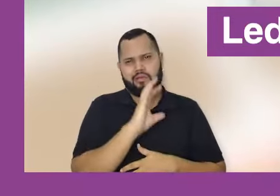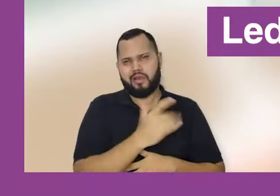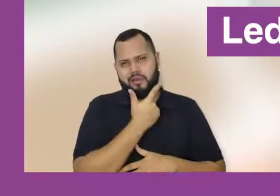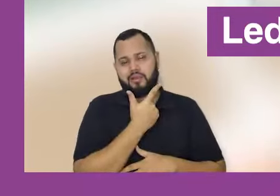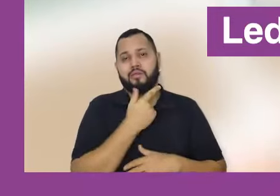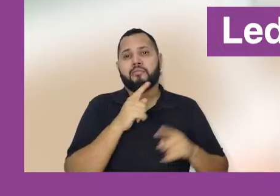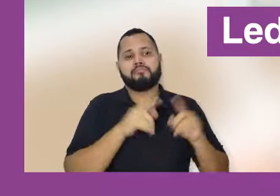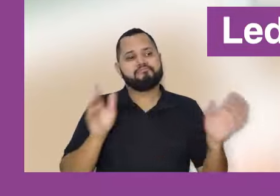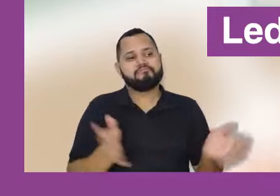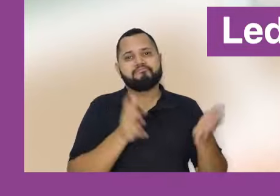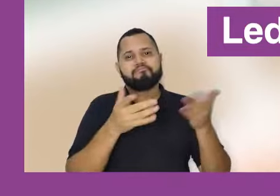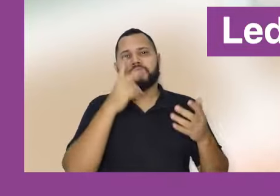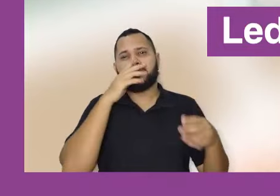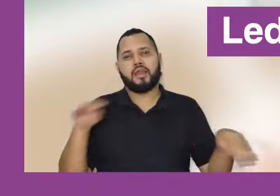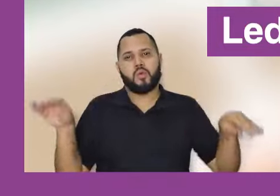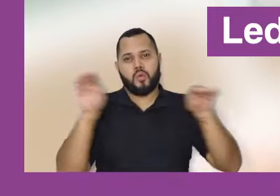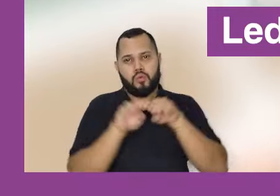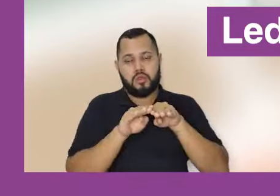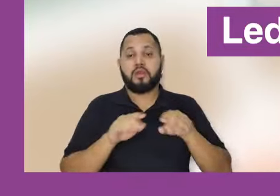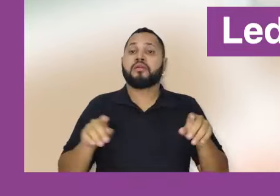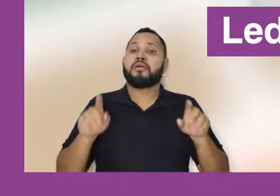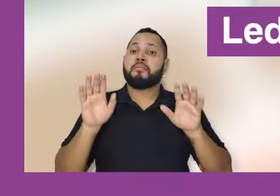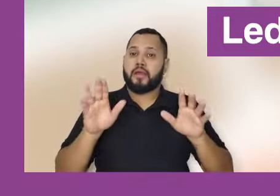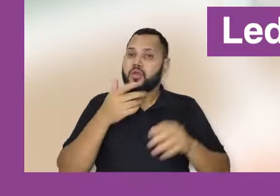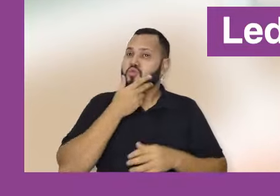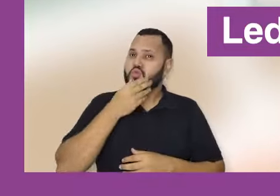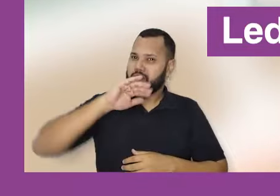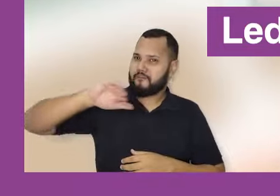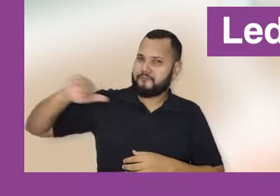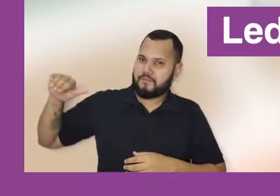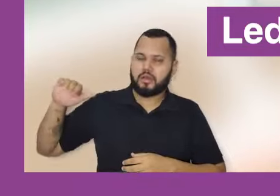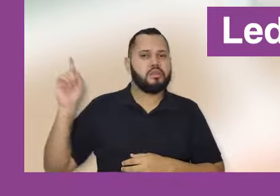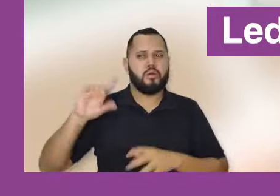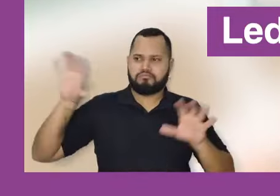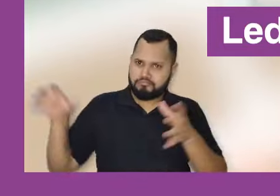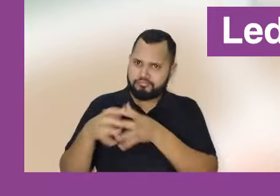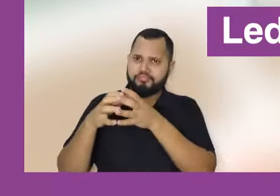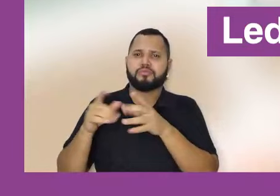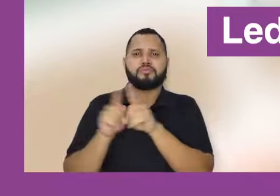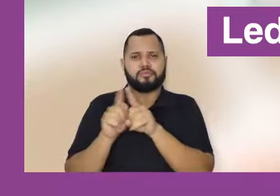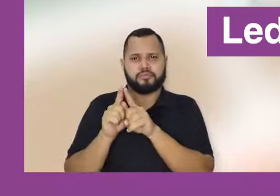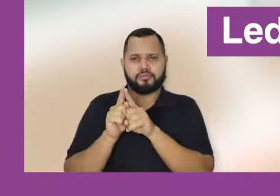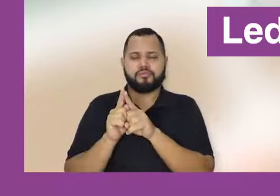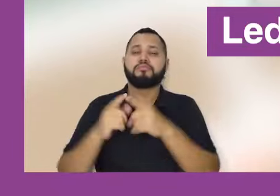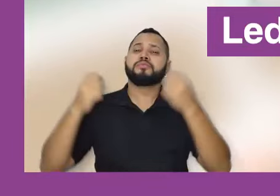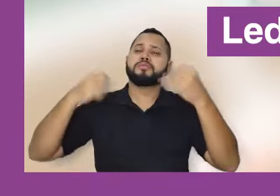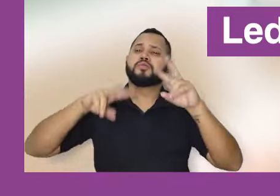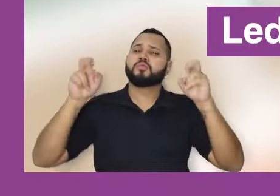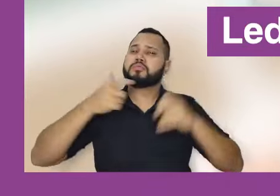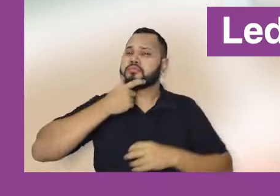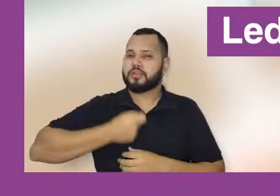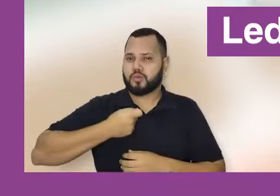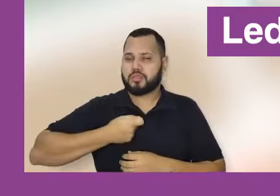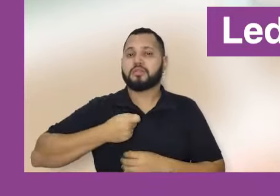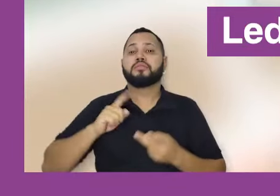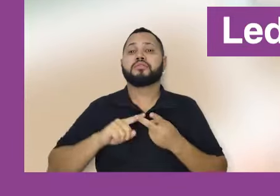óbvias para dar condições de igualdade Mas a gente não pode deixar parceiros de fora então a gente fala sobre masculinidades